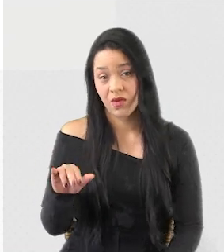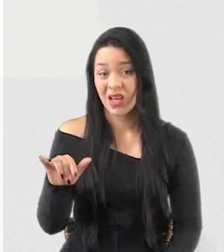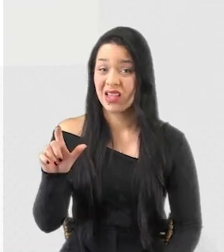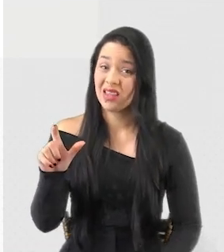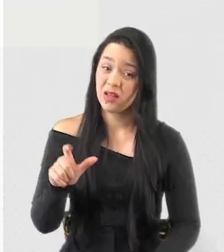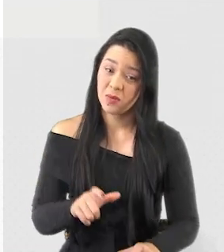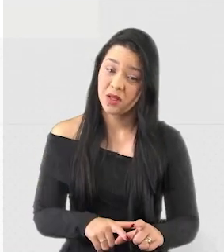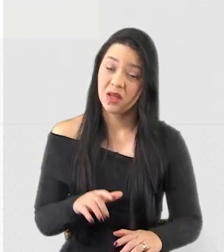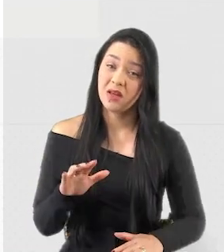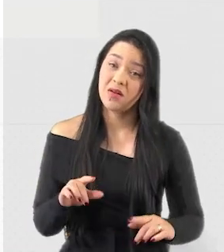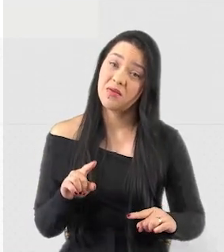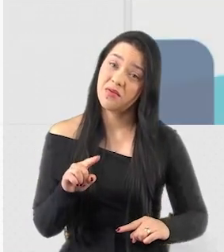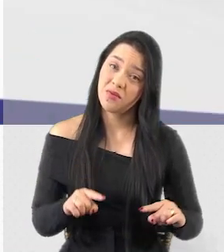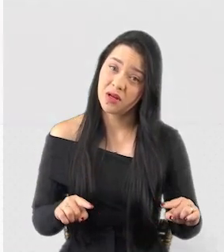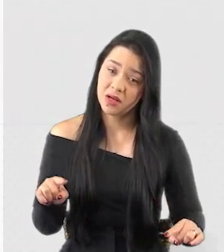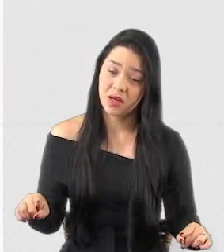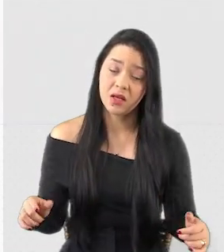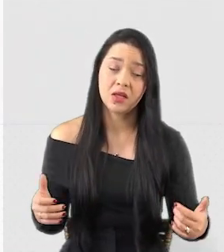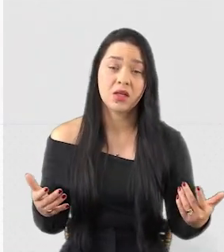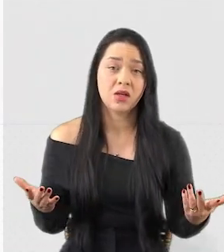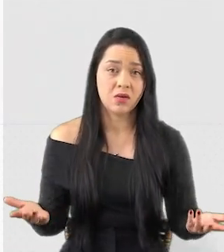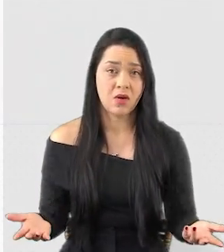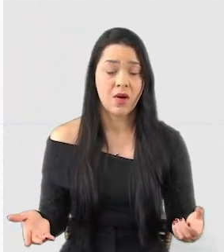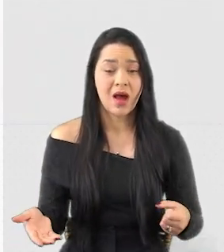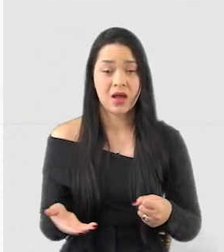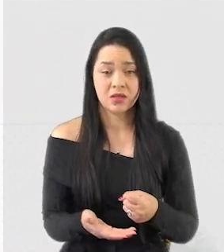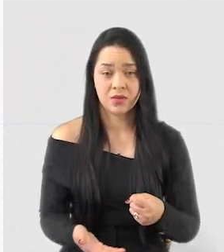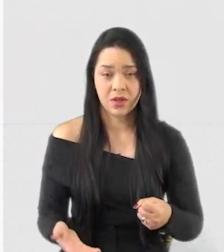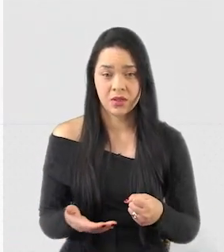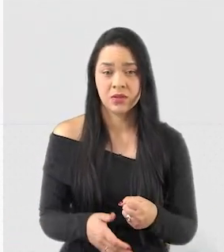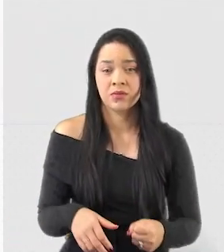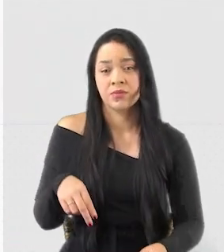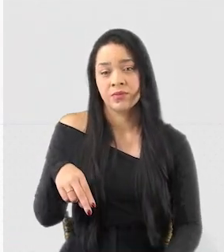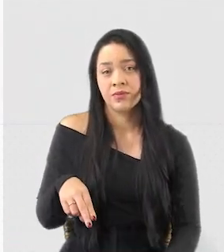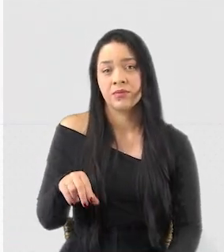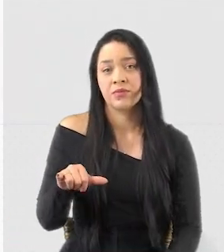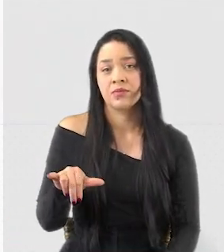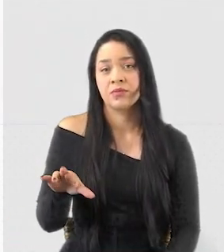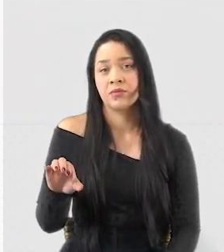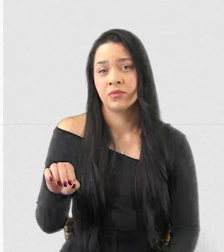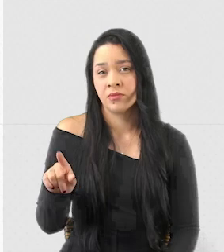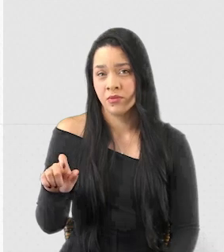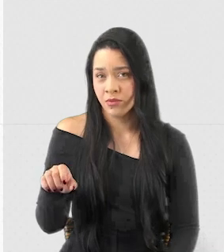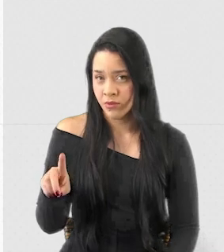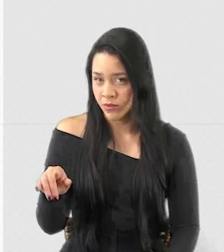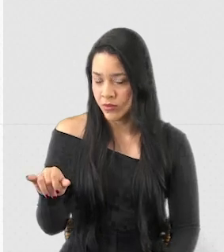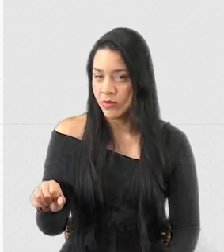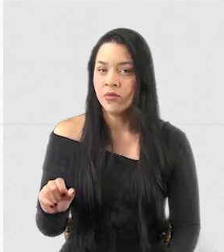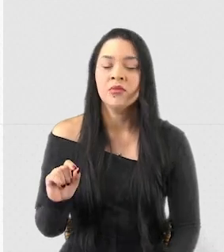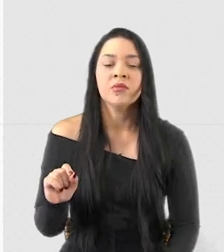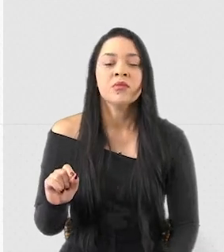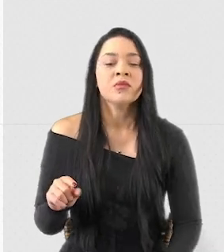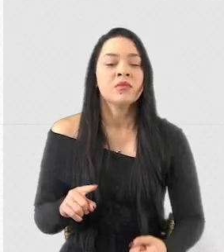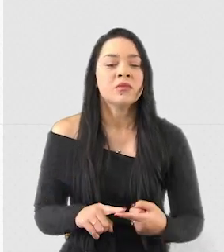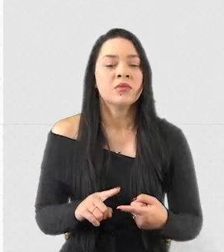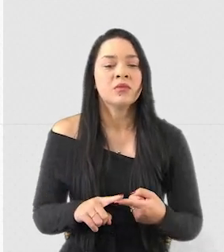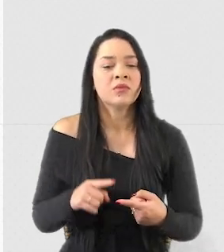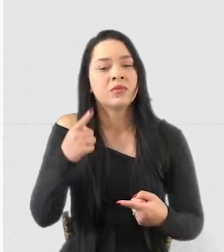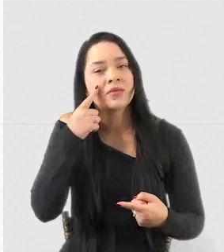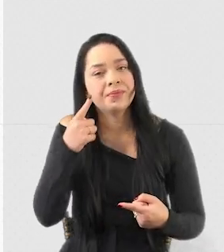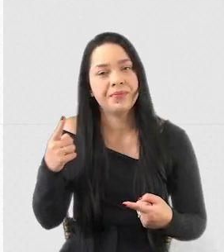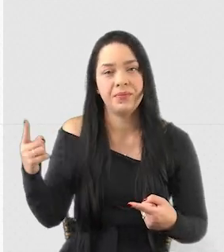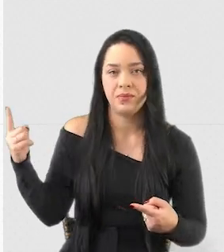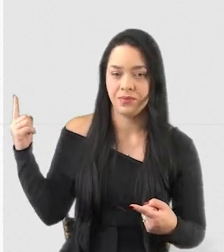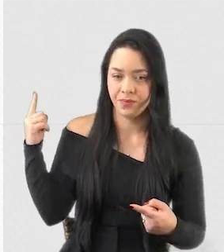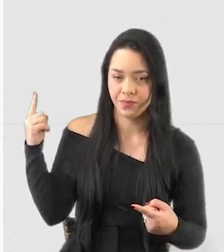vai variar. E quais são as bases nitrogenadas, pessoal? Elas são a adenina,